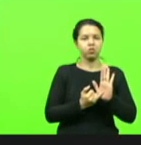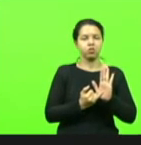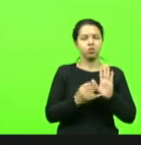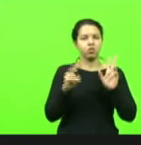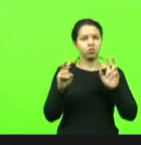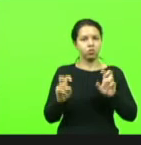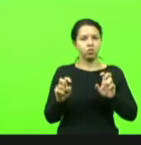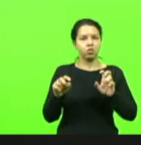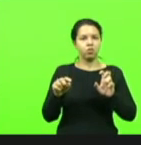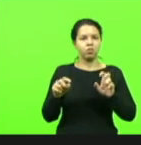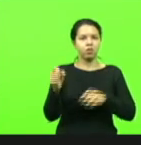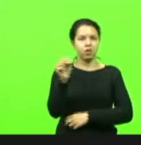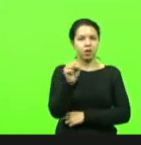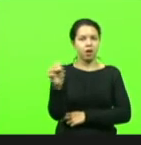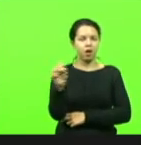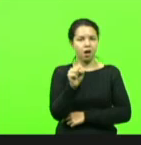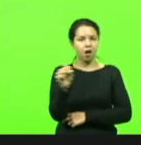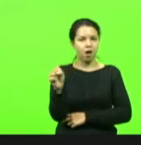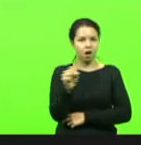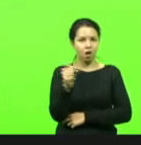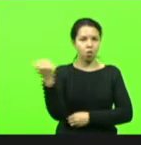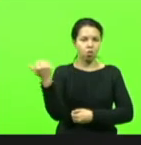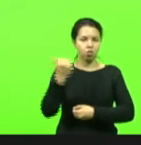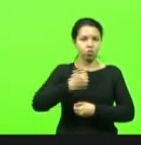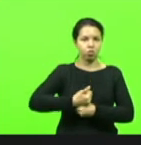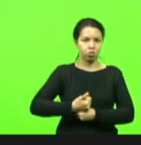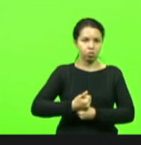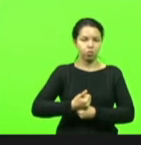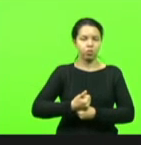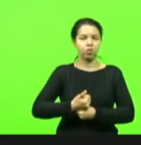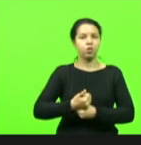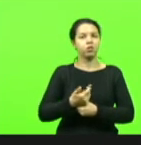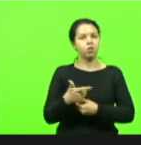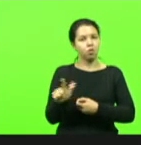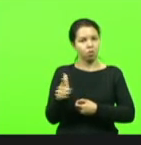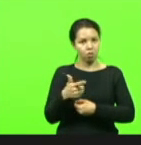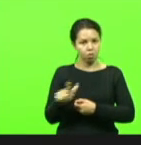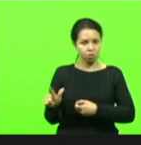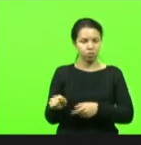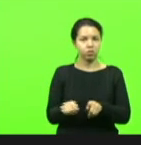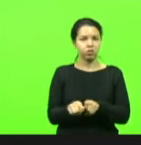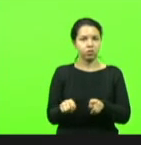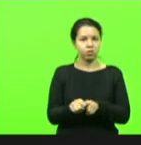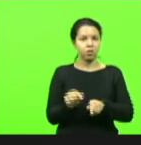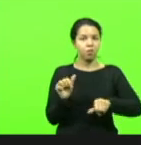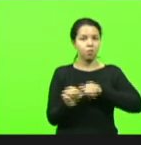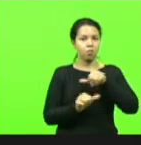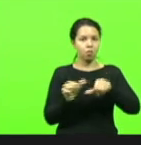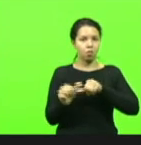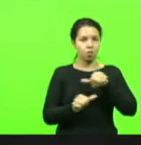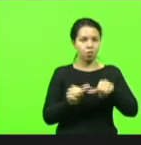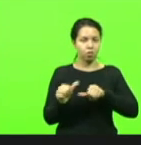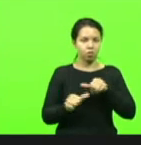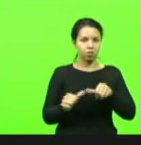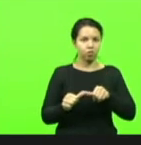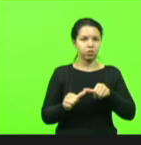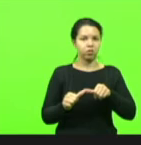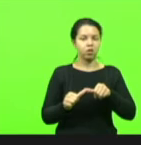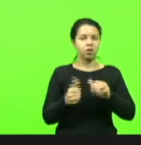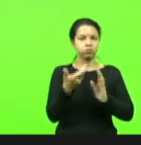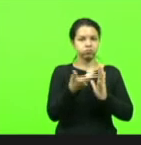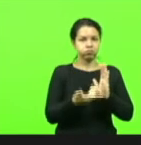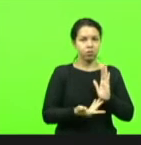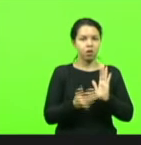veículos automotores e dá outras providências a fim de alterar características de inexigibilidade